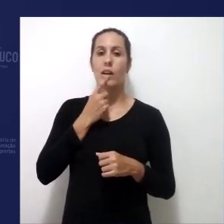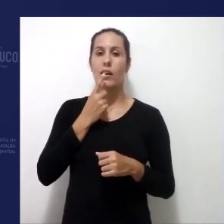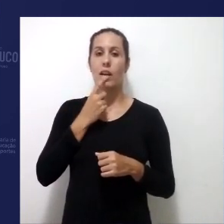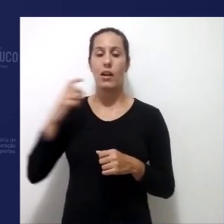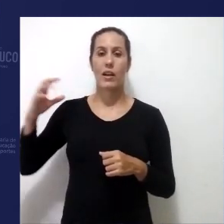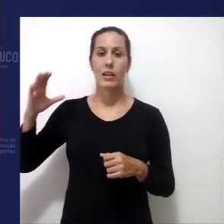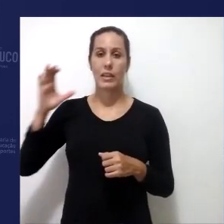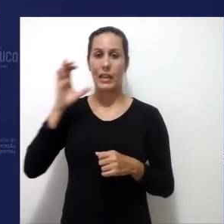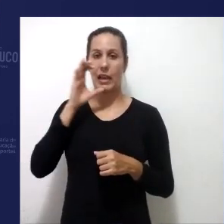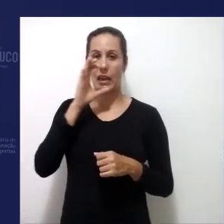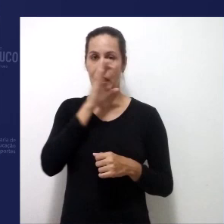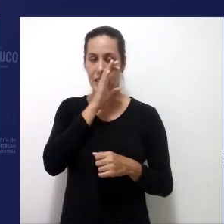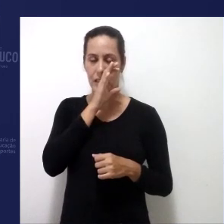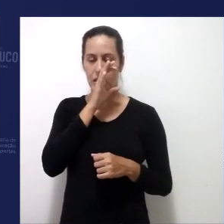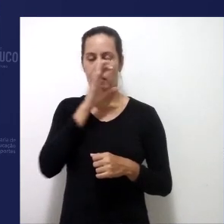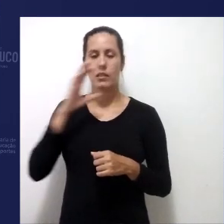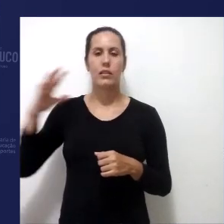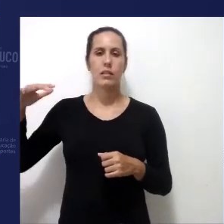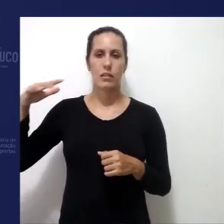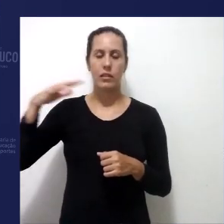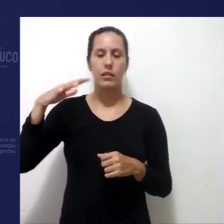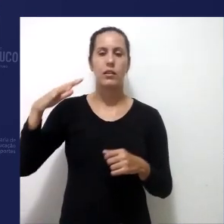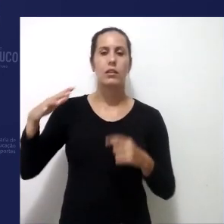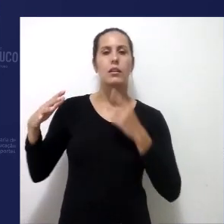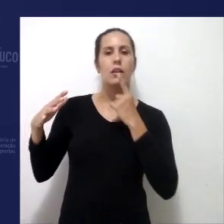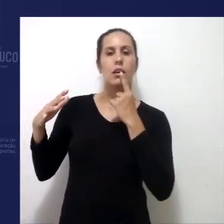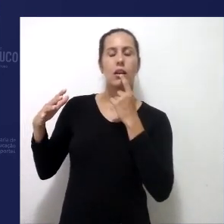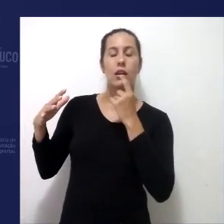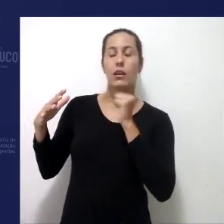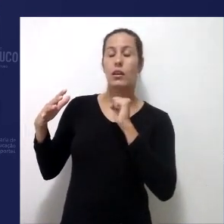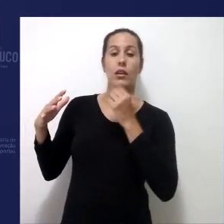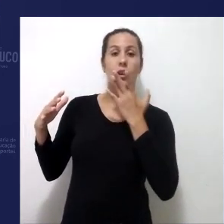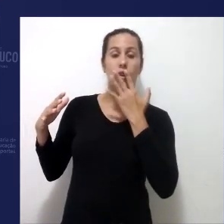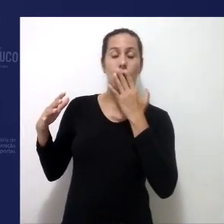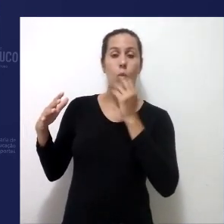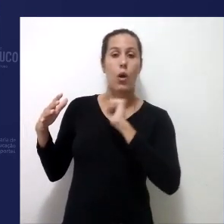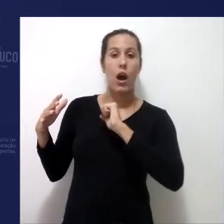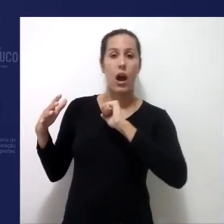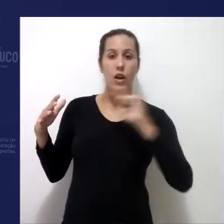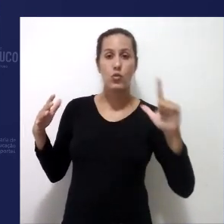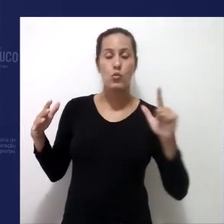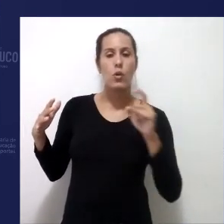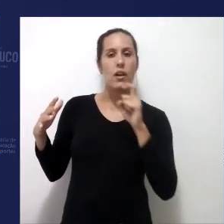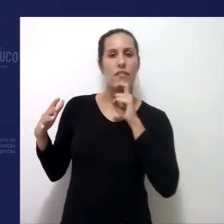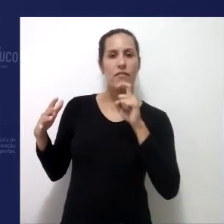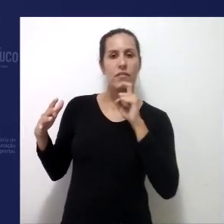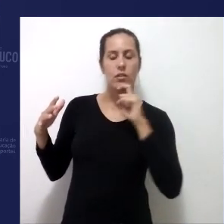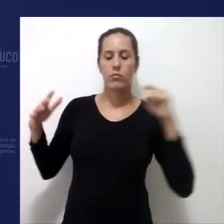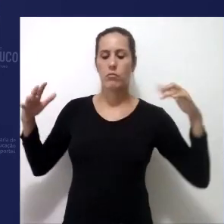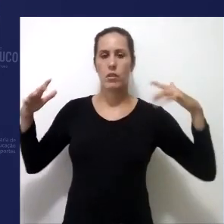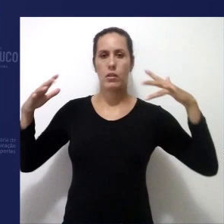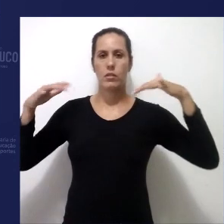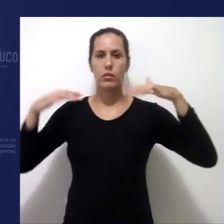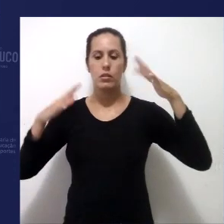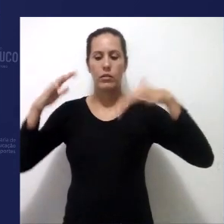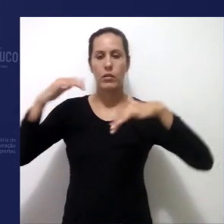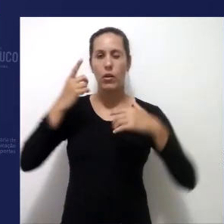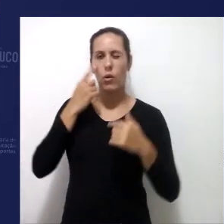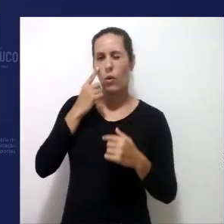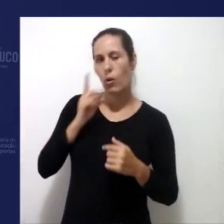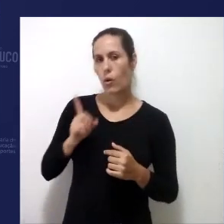as frentes de ar frio. Então, quando existe essa questão das frentes de ar quente, observe que elas estão mais localizadas